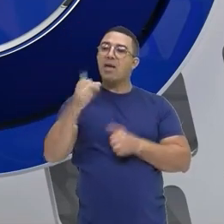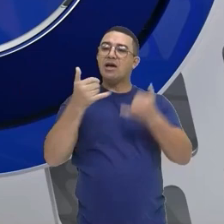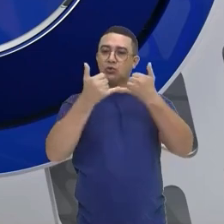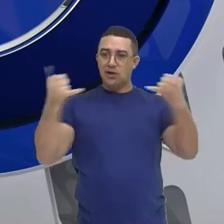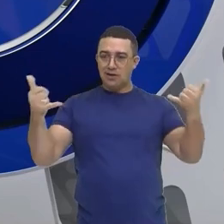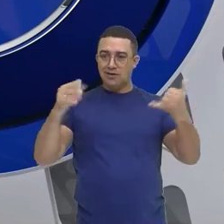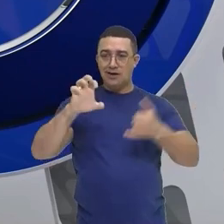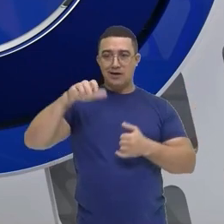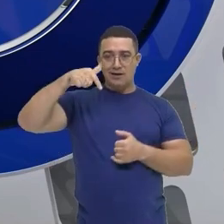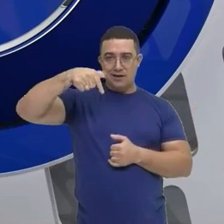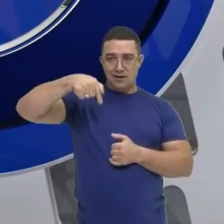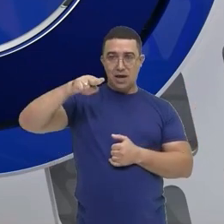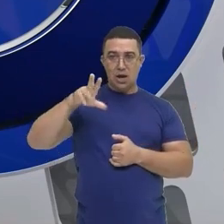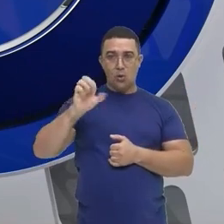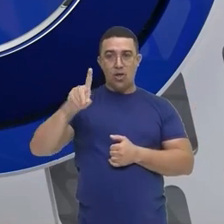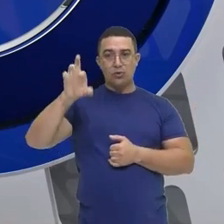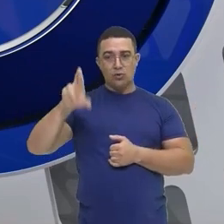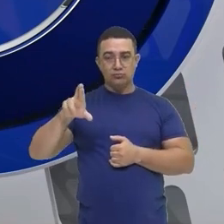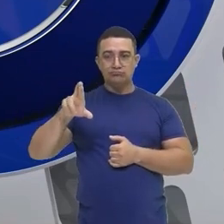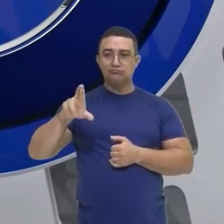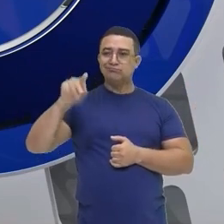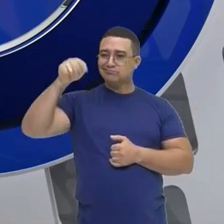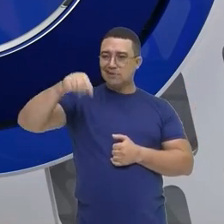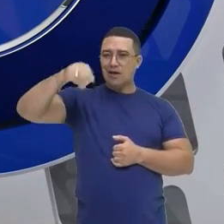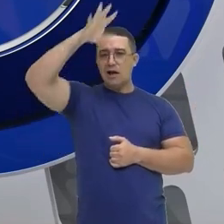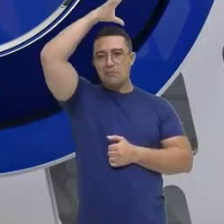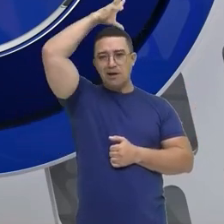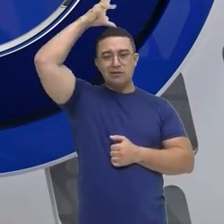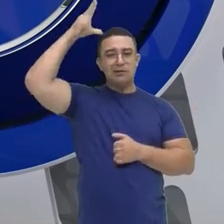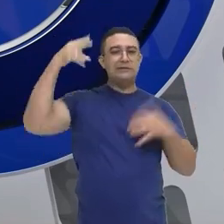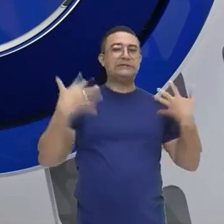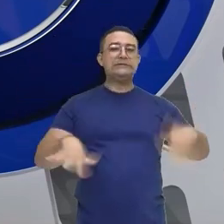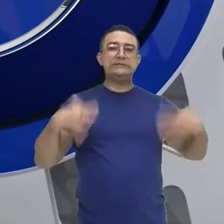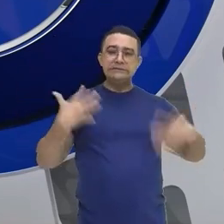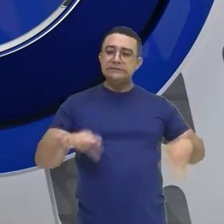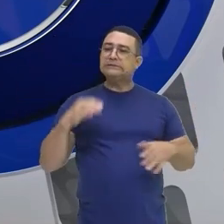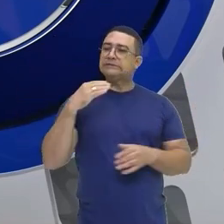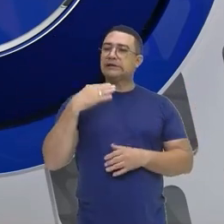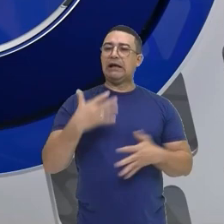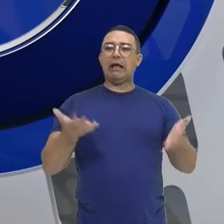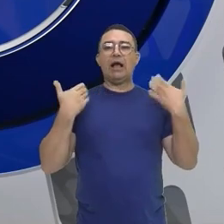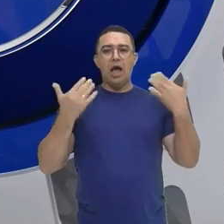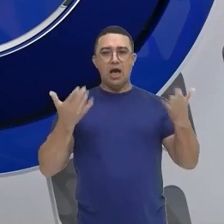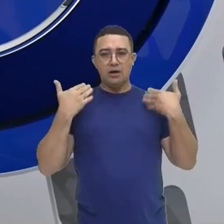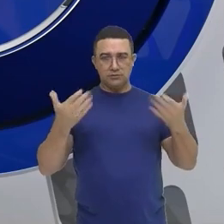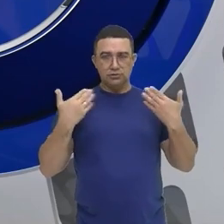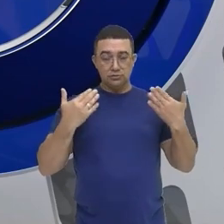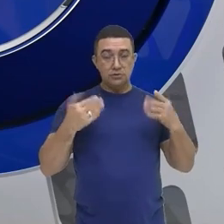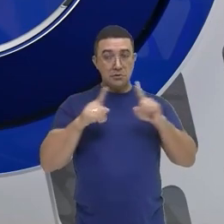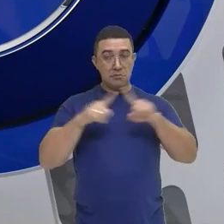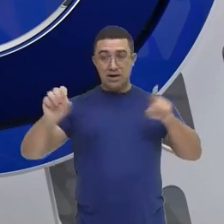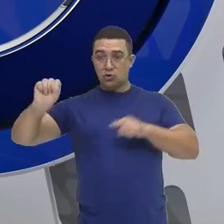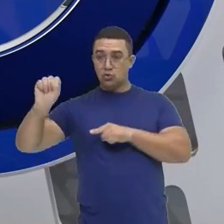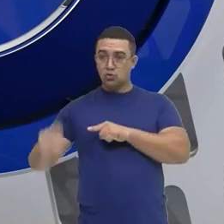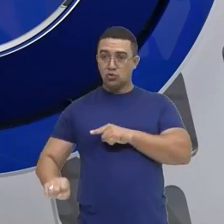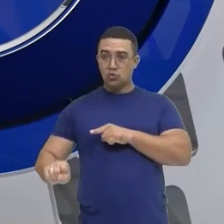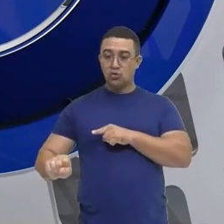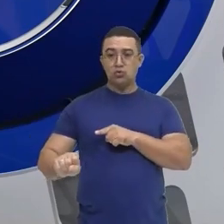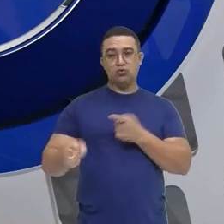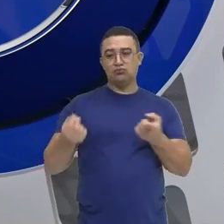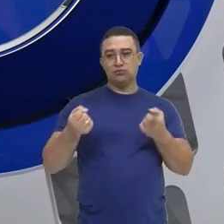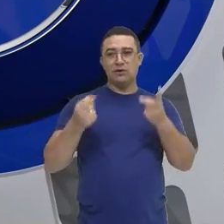Equador. E a gente sabe que aqui é muito quente, né? Já lá na região sul, ali no Rio Grande do Sul, em